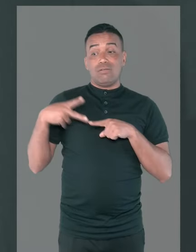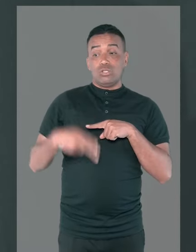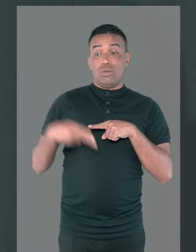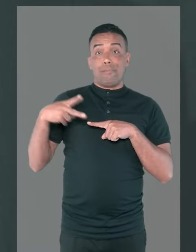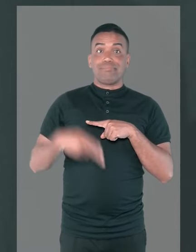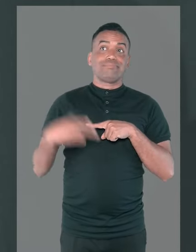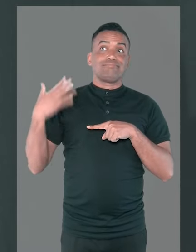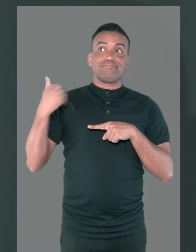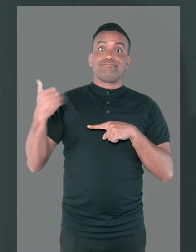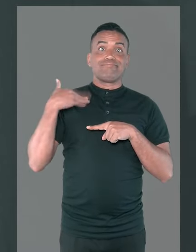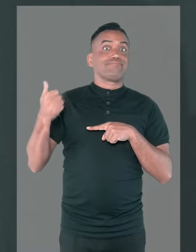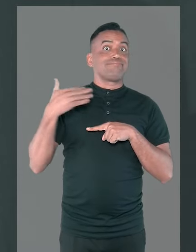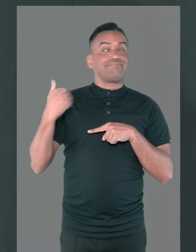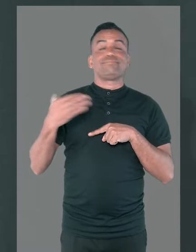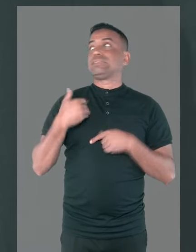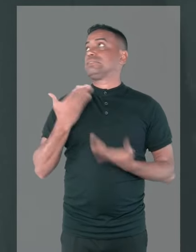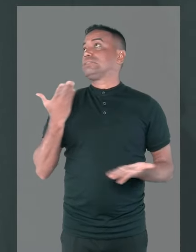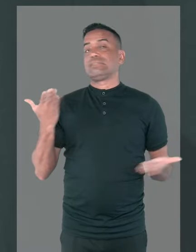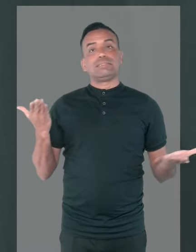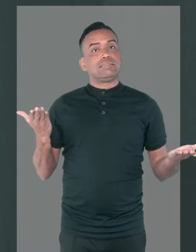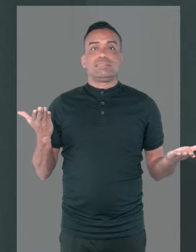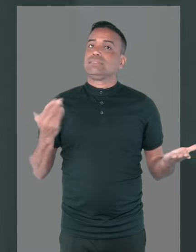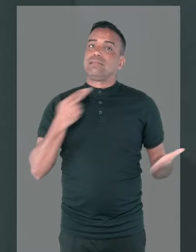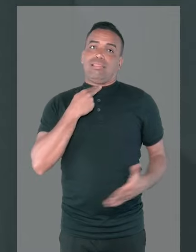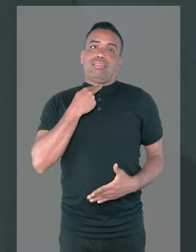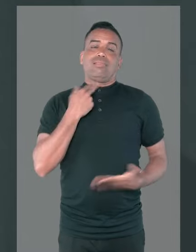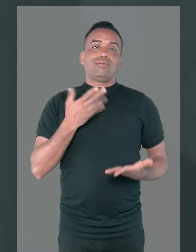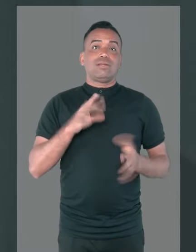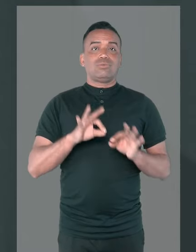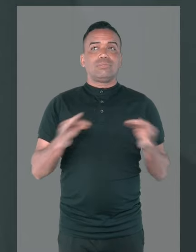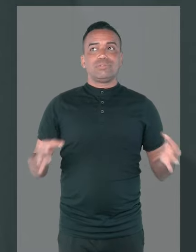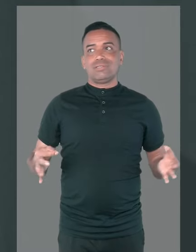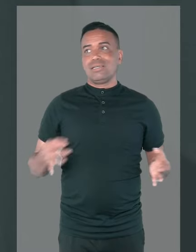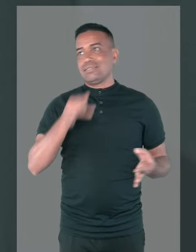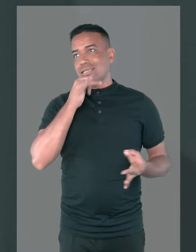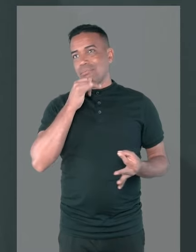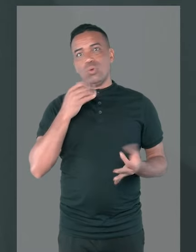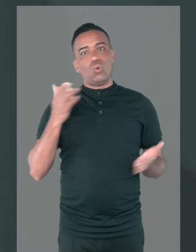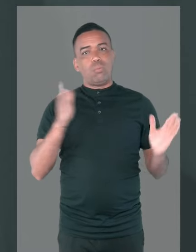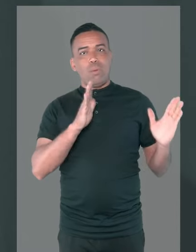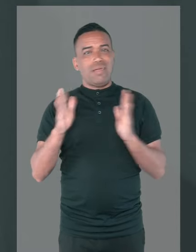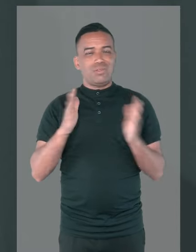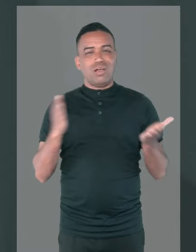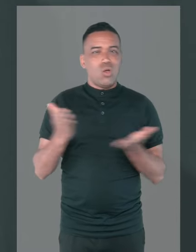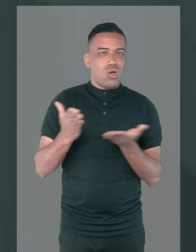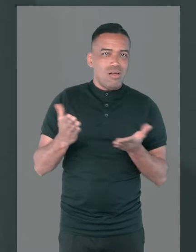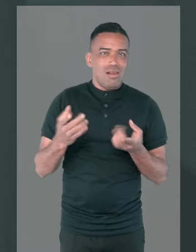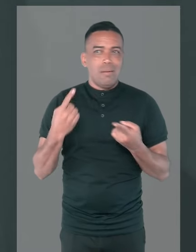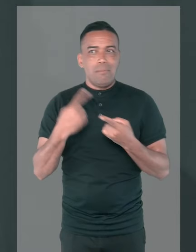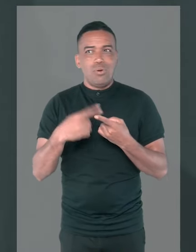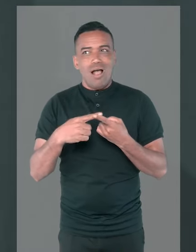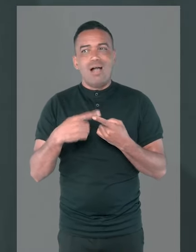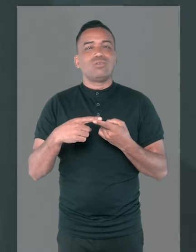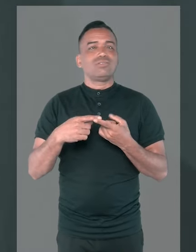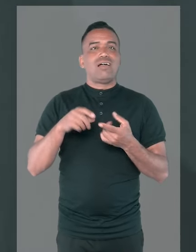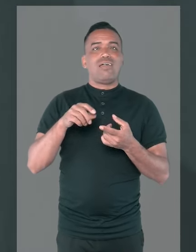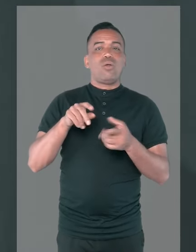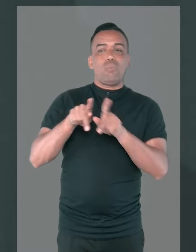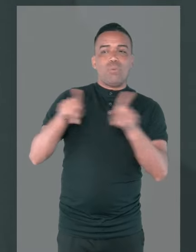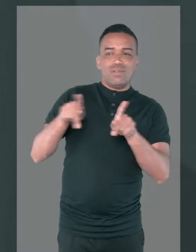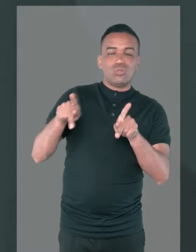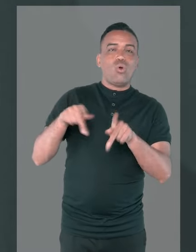interrompido e coisas que simplesmente eu não tenho tido nos últimos tempos em decorrência das aulas e das